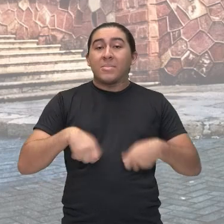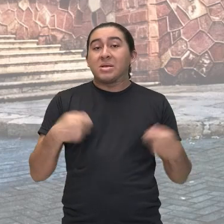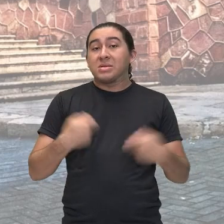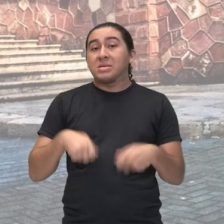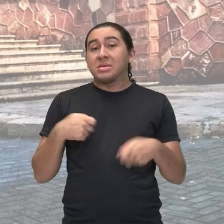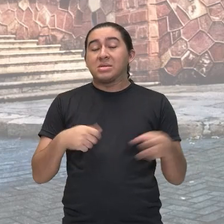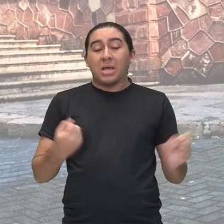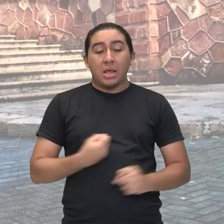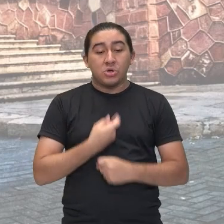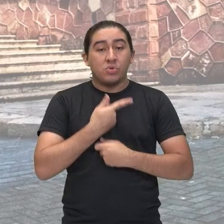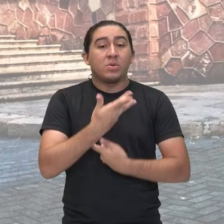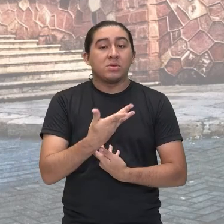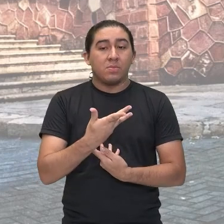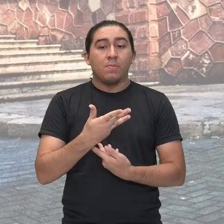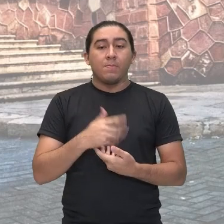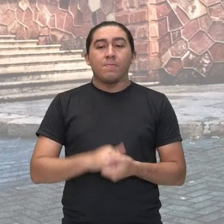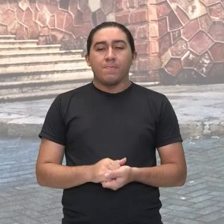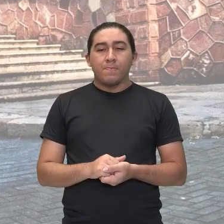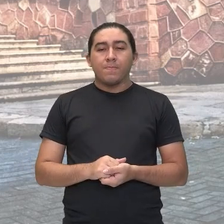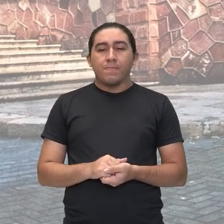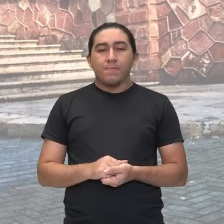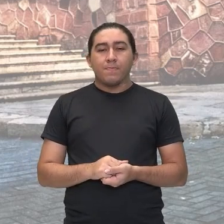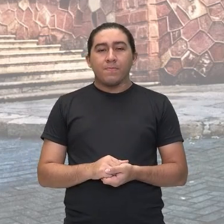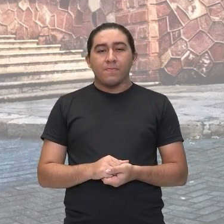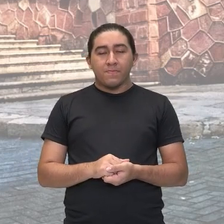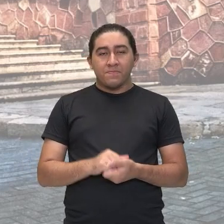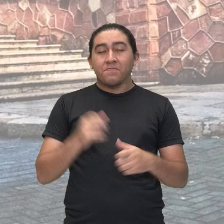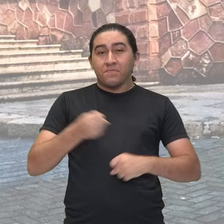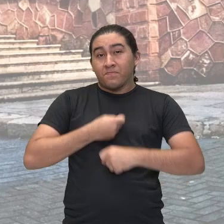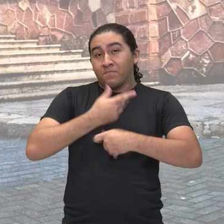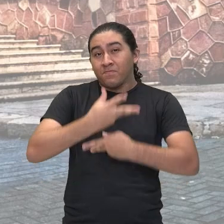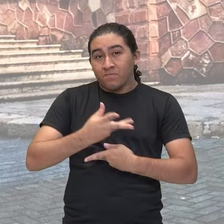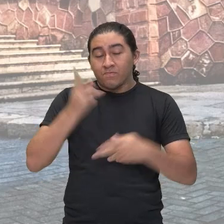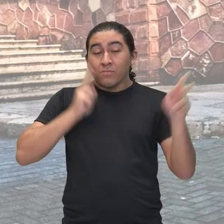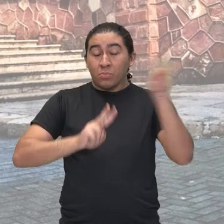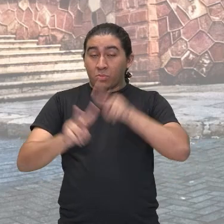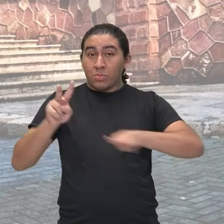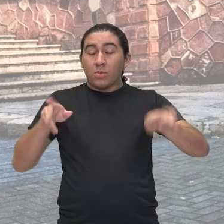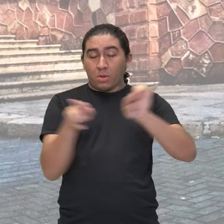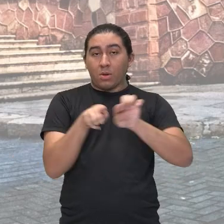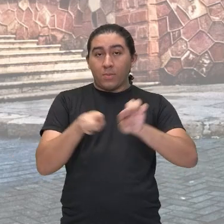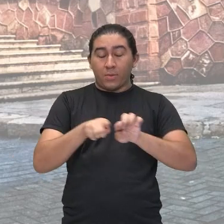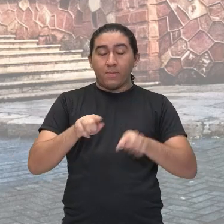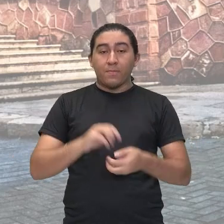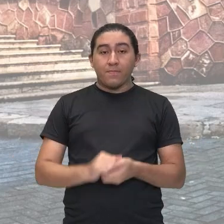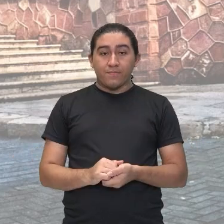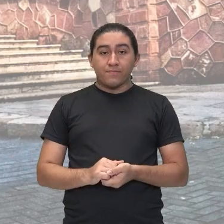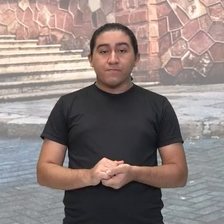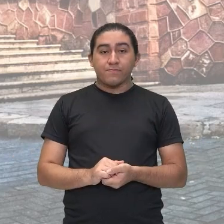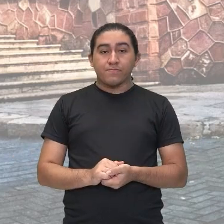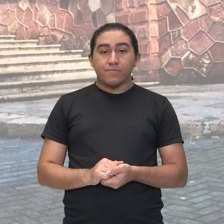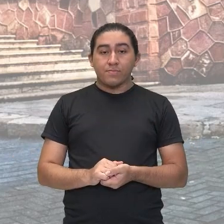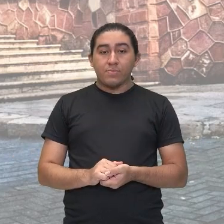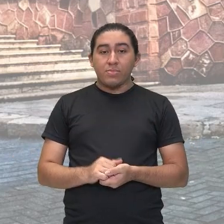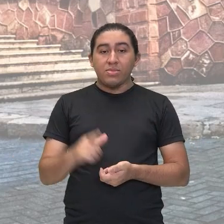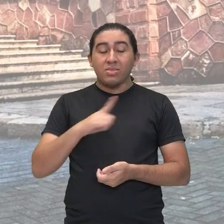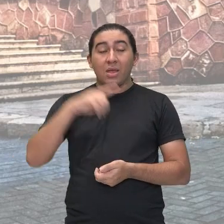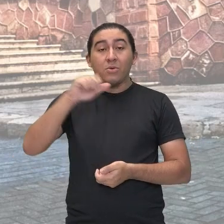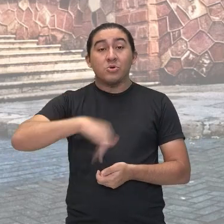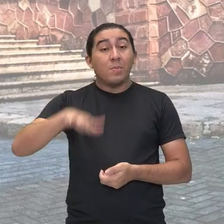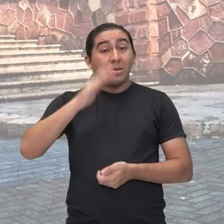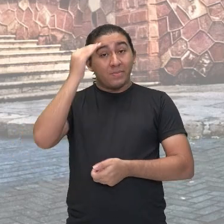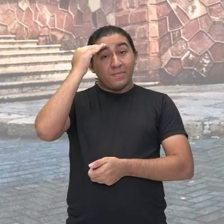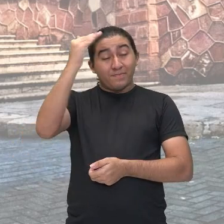de manifestar, expressando, olhando. E aqui temos o palco